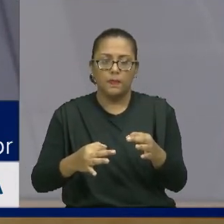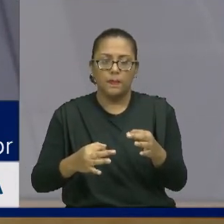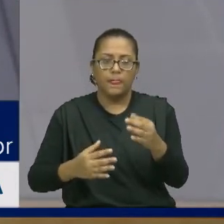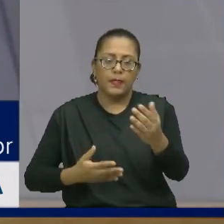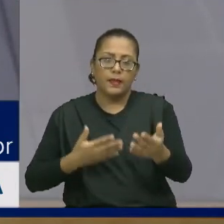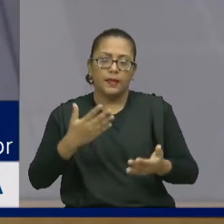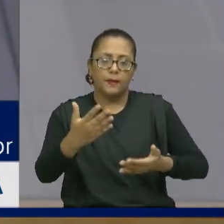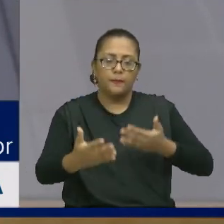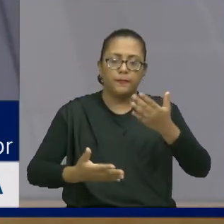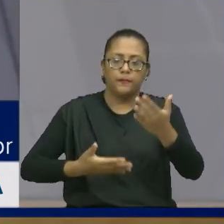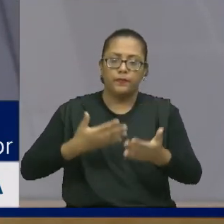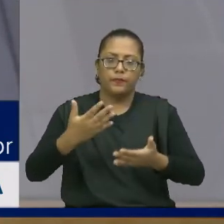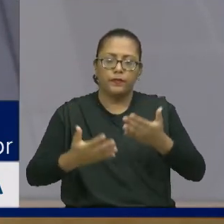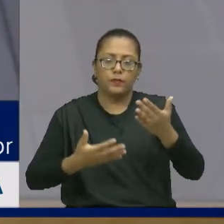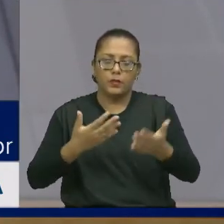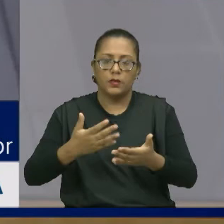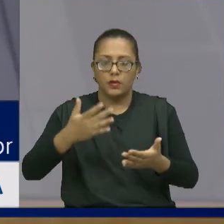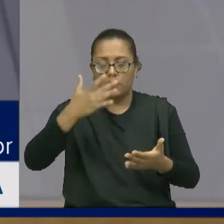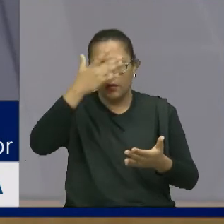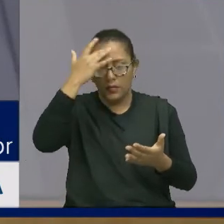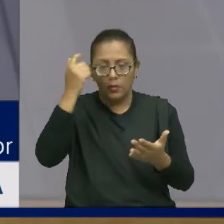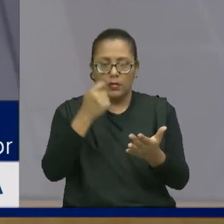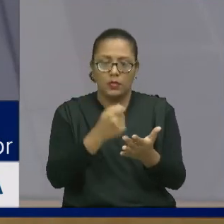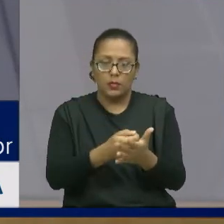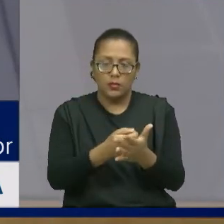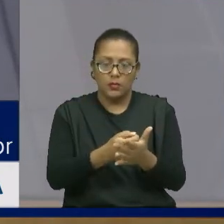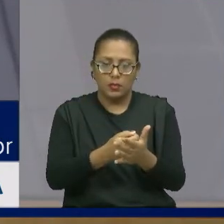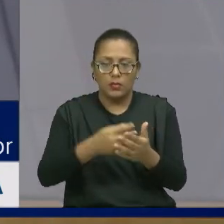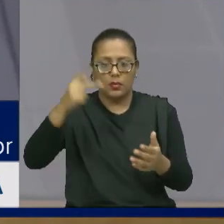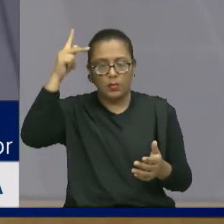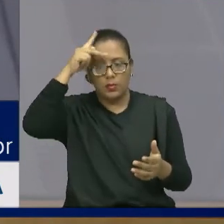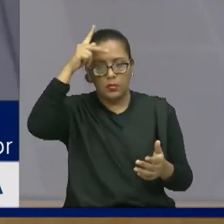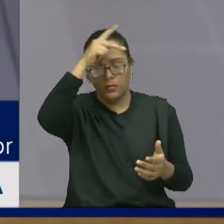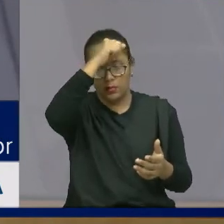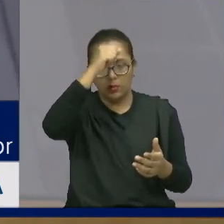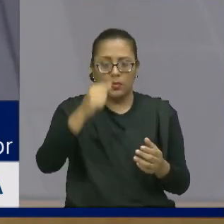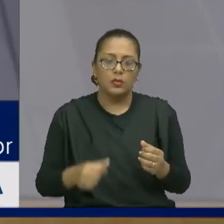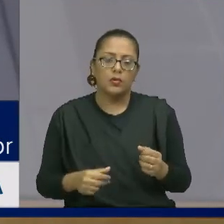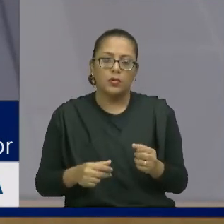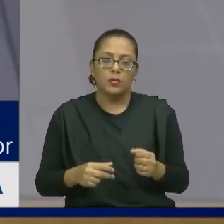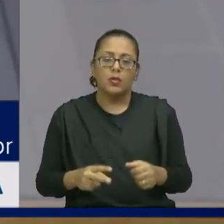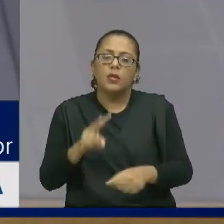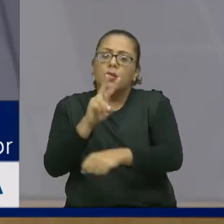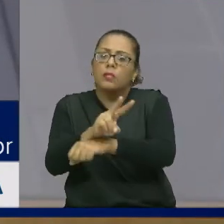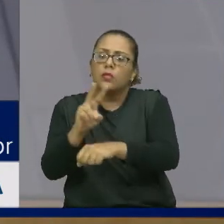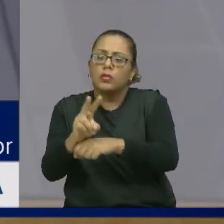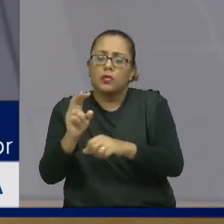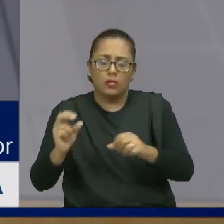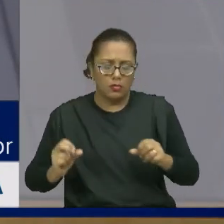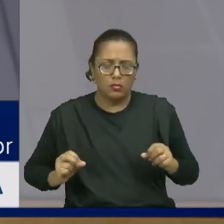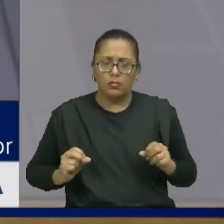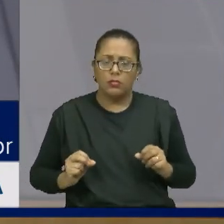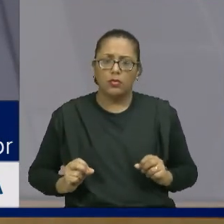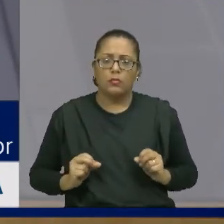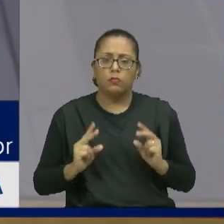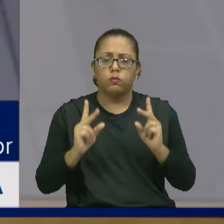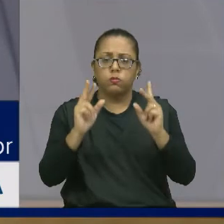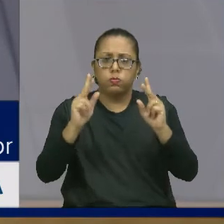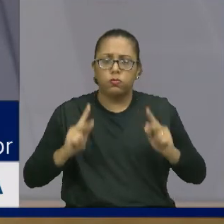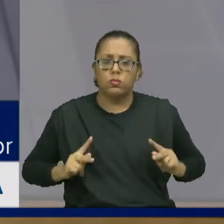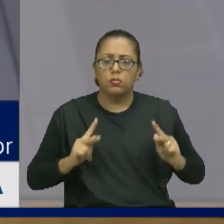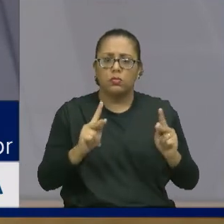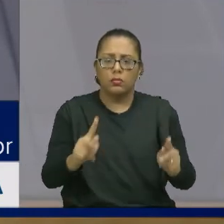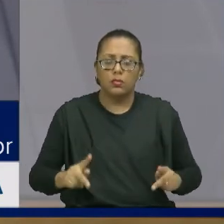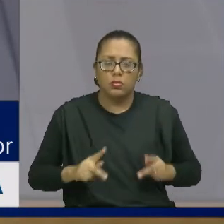com relações do contribuinte com a Prefeitura. 2. Maior proteção ao erário público para evitar decisões